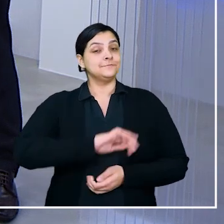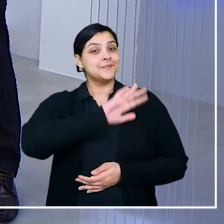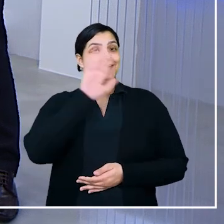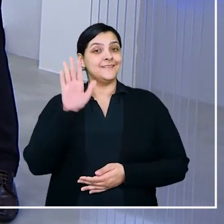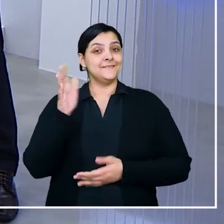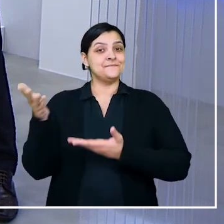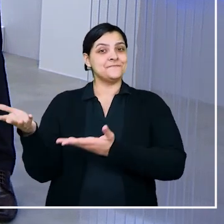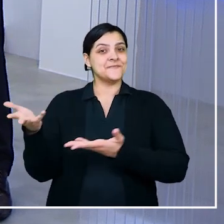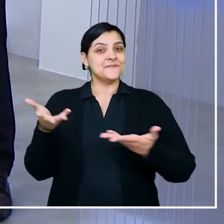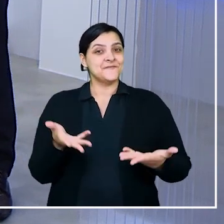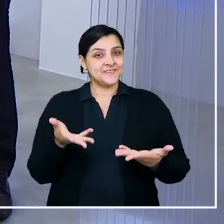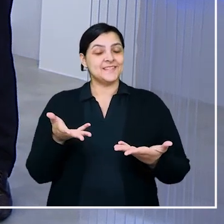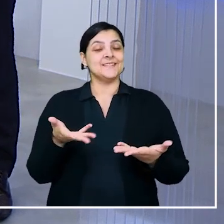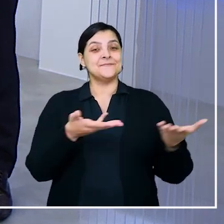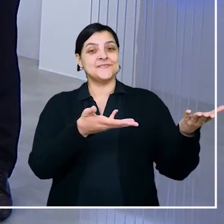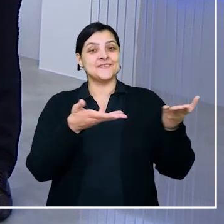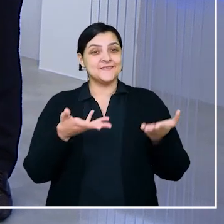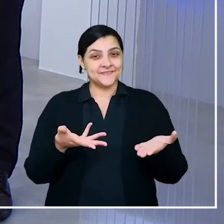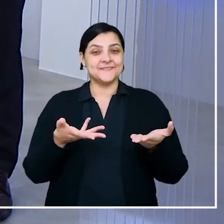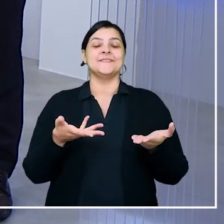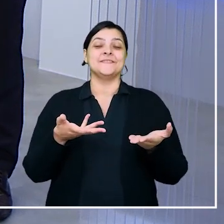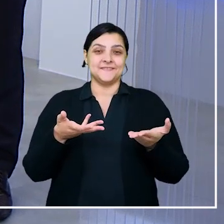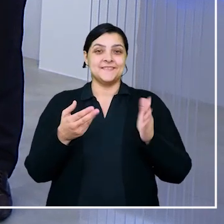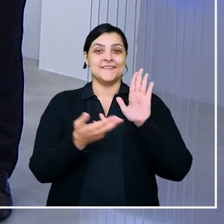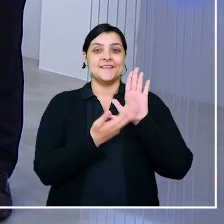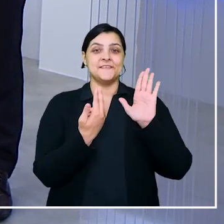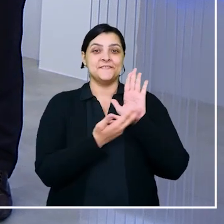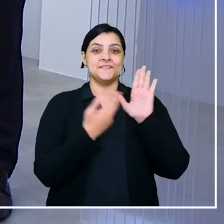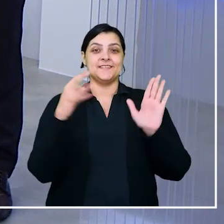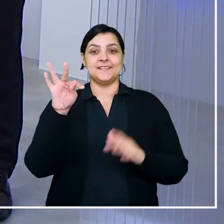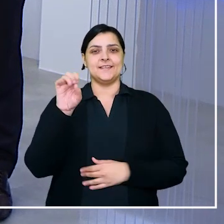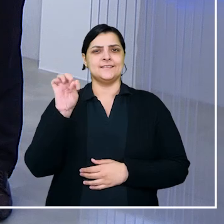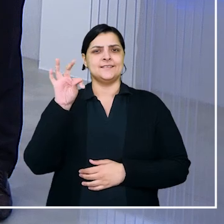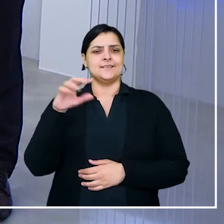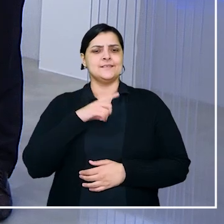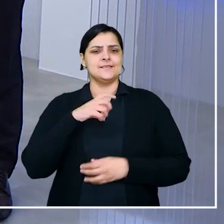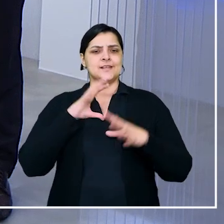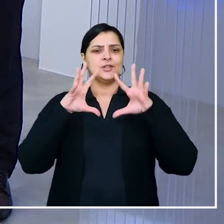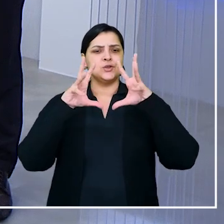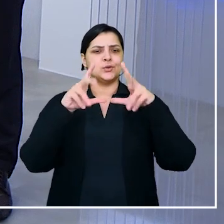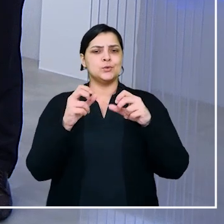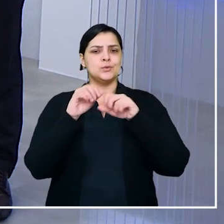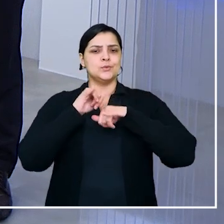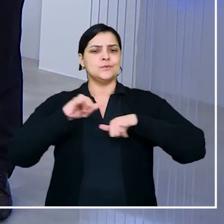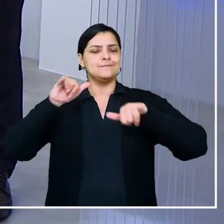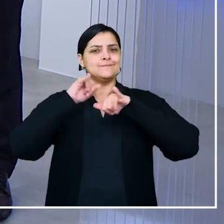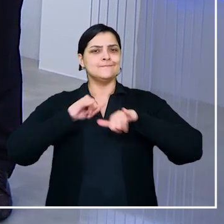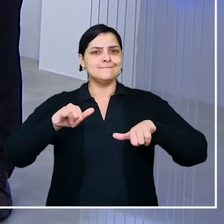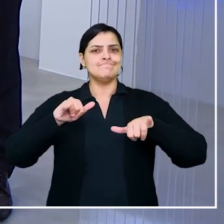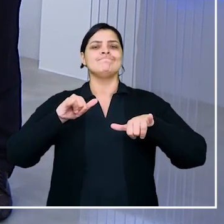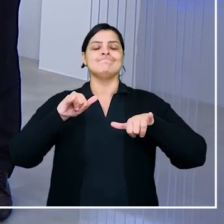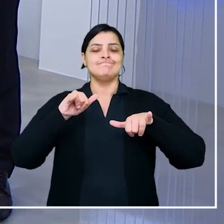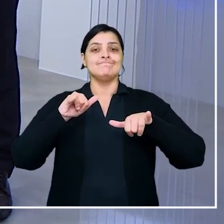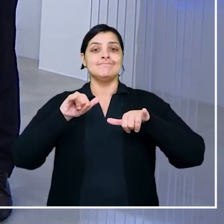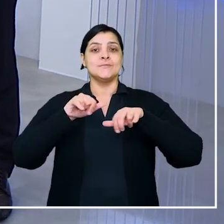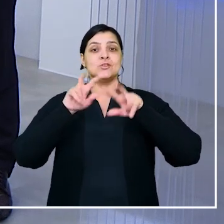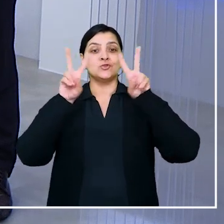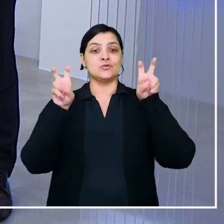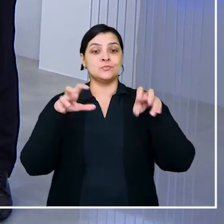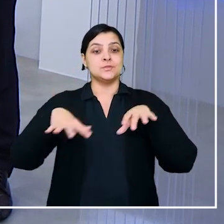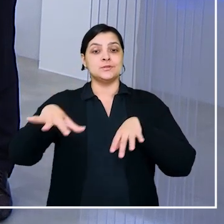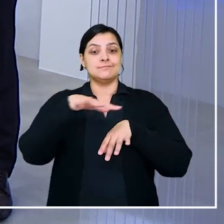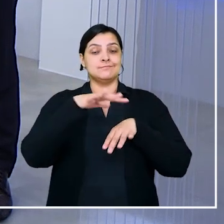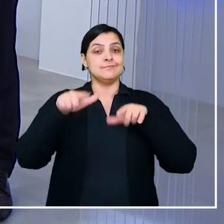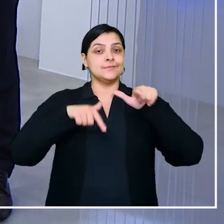Olá, seja muito bem-vinda, muito bem-vindo ao Revista TST. Aqui você fica por dentro de tudo que é notícia na Justiça do Trabalho. Dá só uma olhada